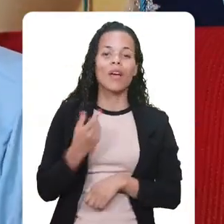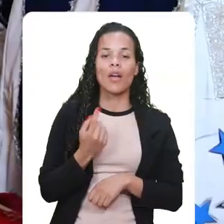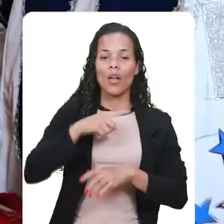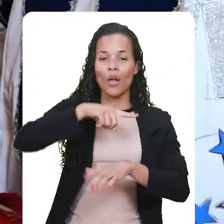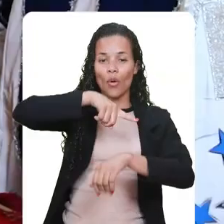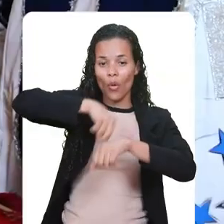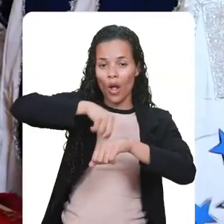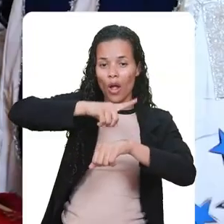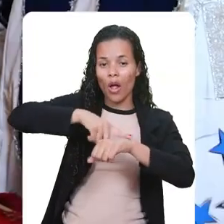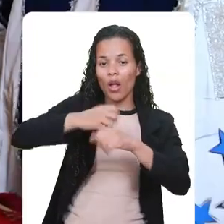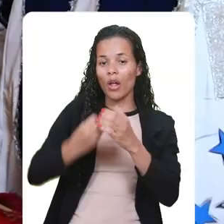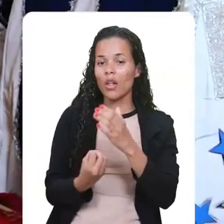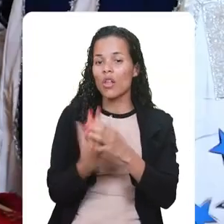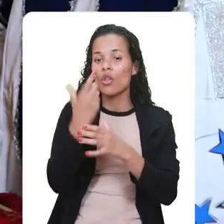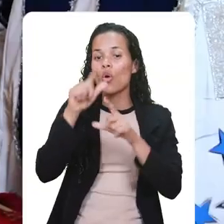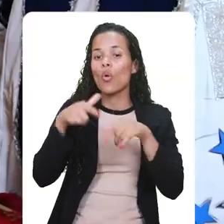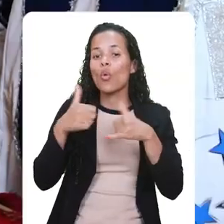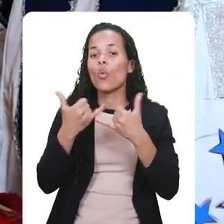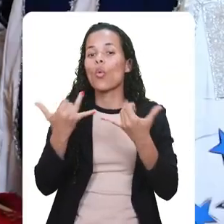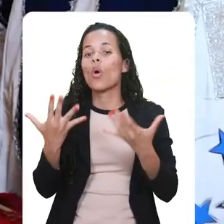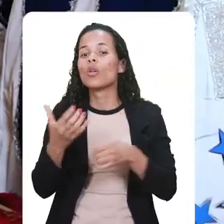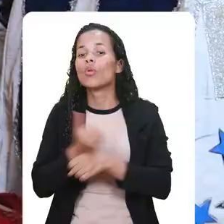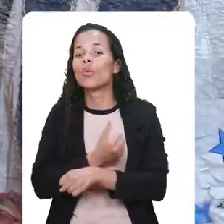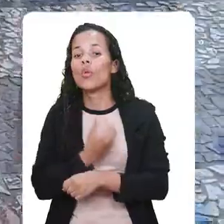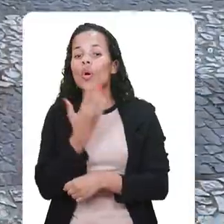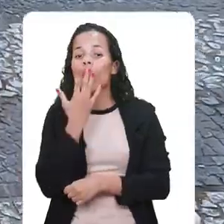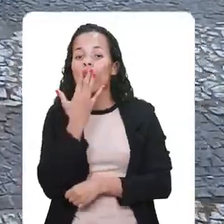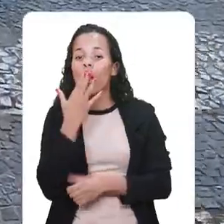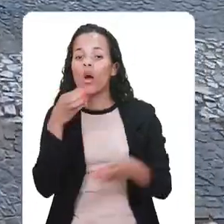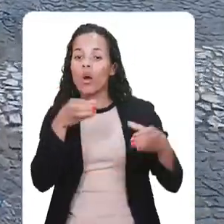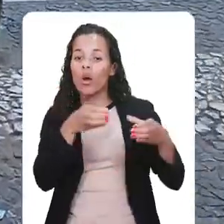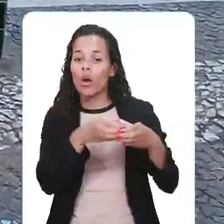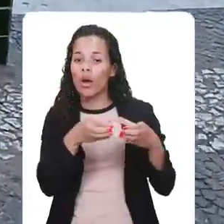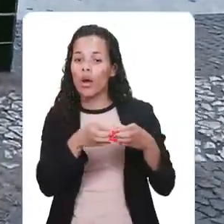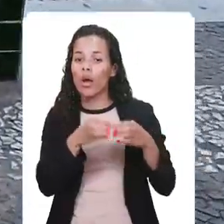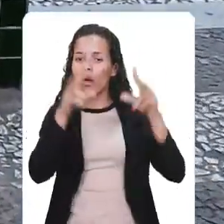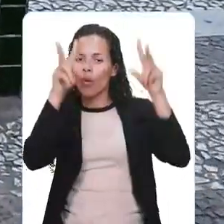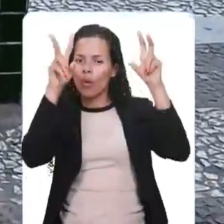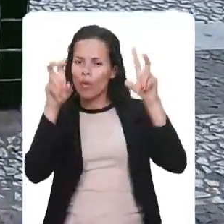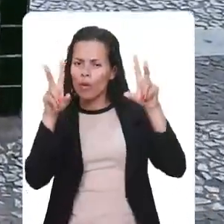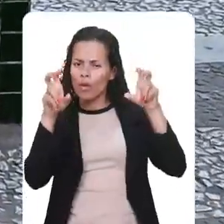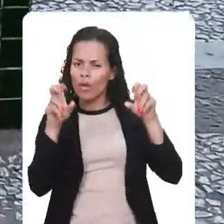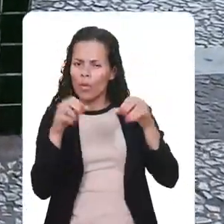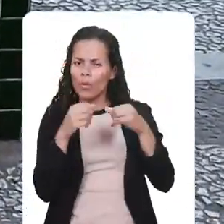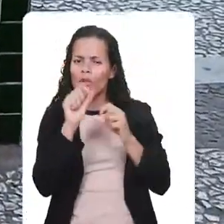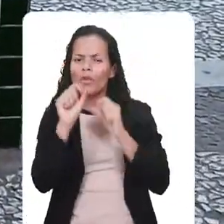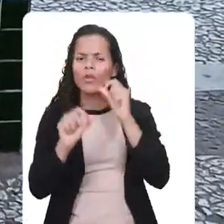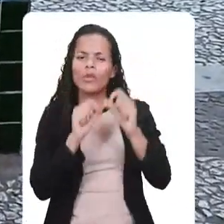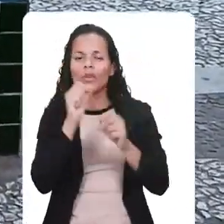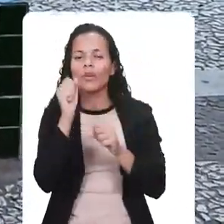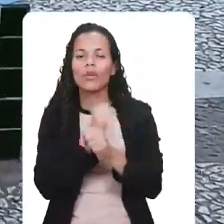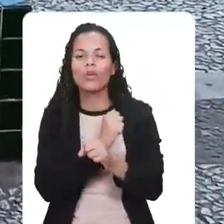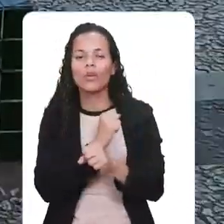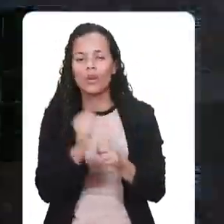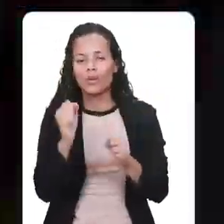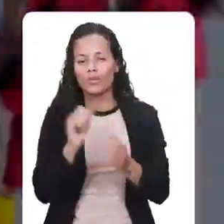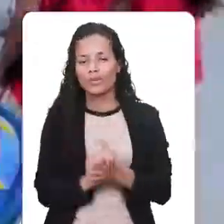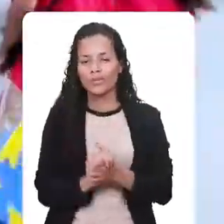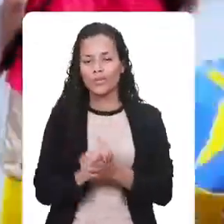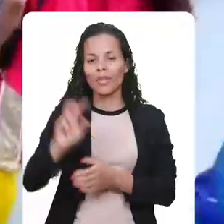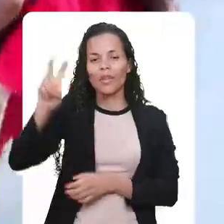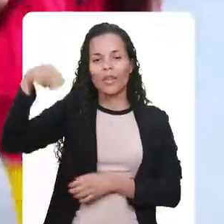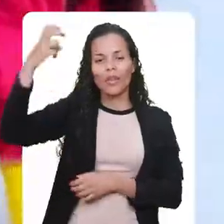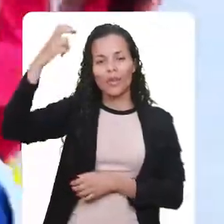possível, com data de fundação, as cores que aquele grupo está abordando, com o tema daquele ano.